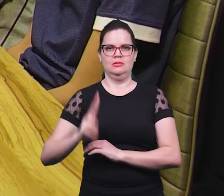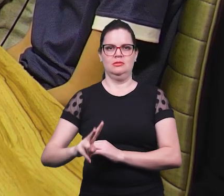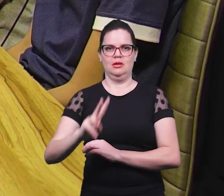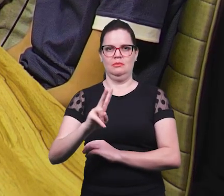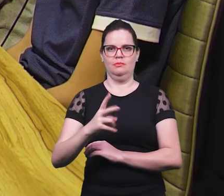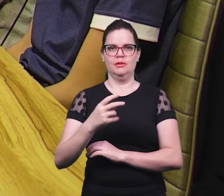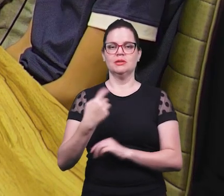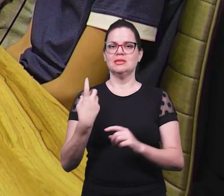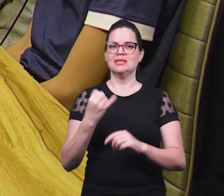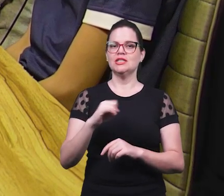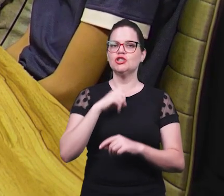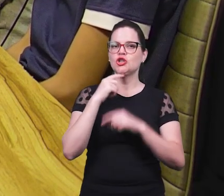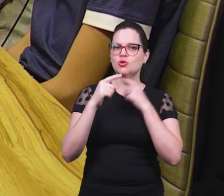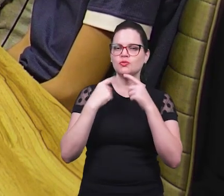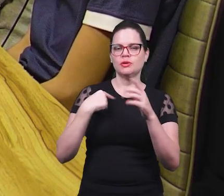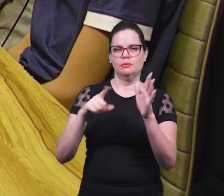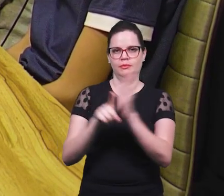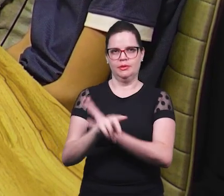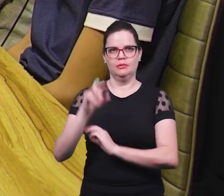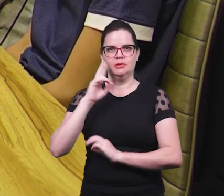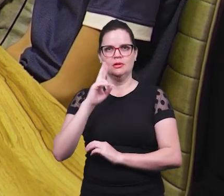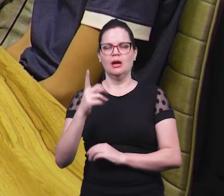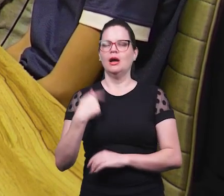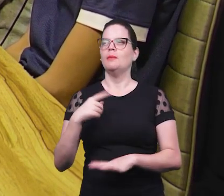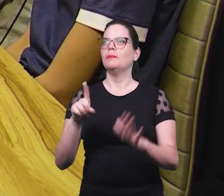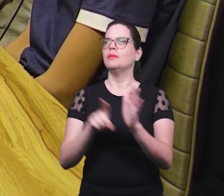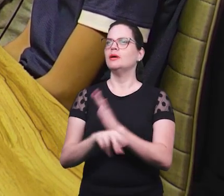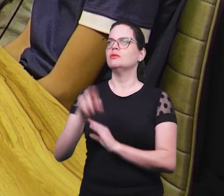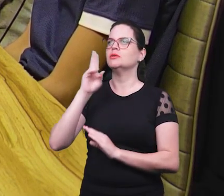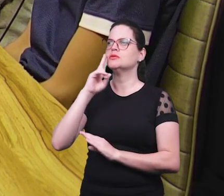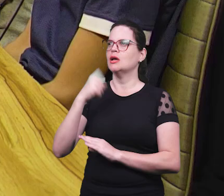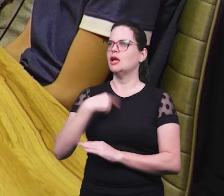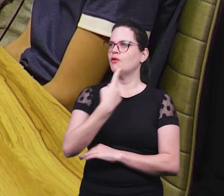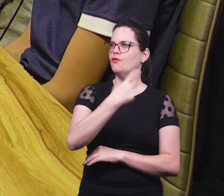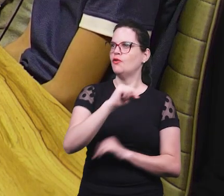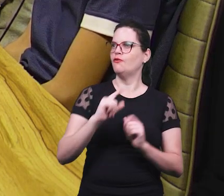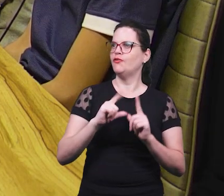Aquilo que eu tinha alguma dúvida. Aí eu consultei se eu deveria ir ou não